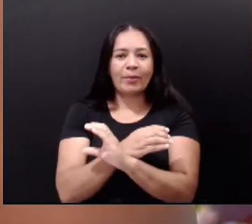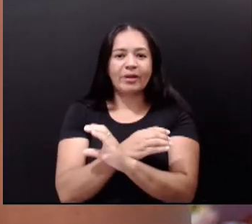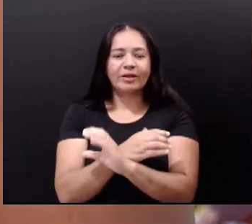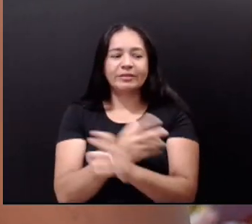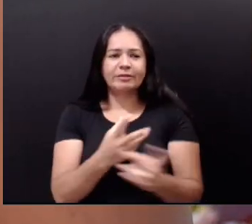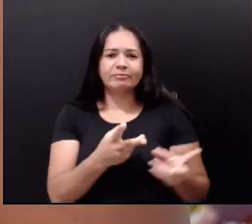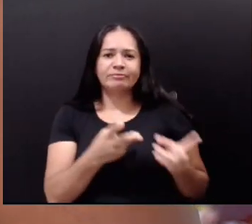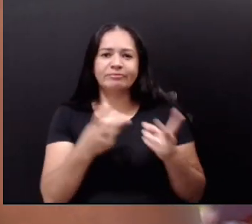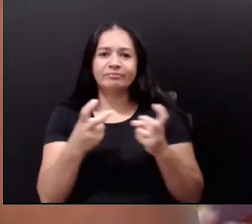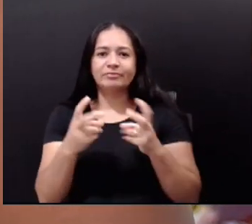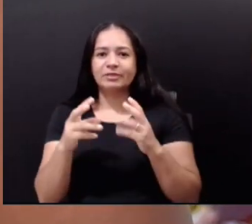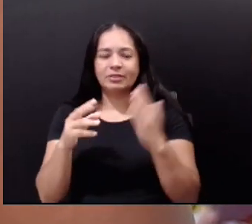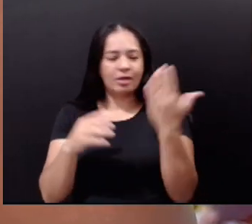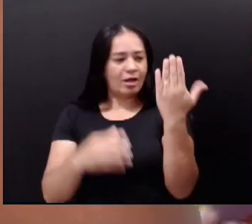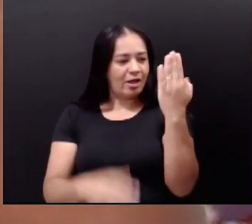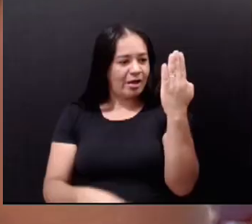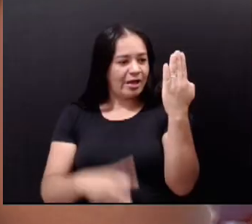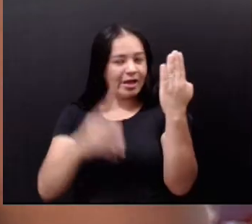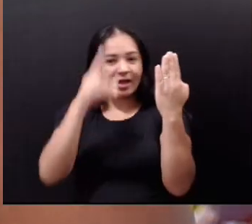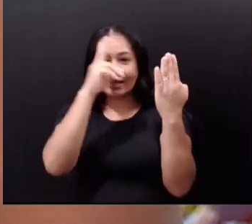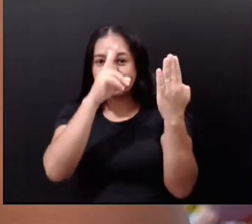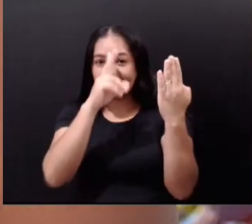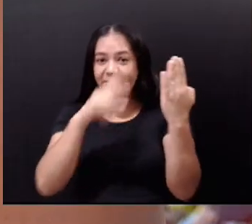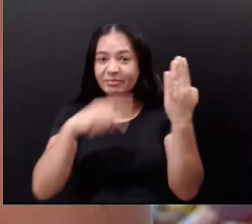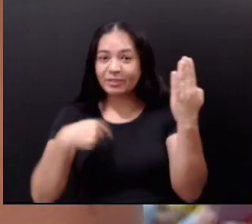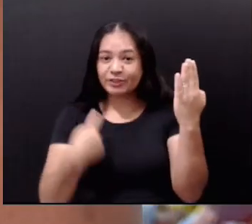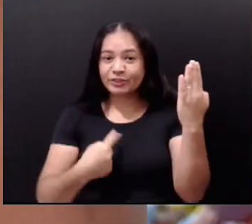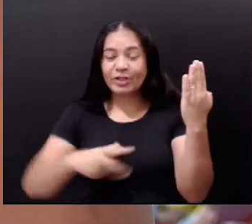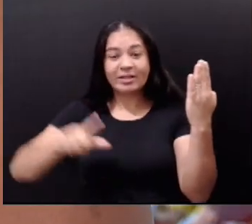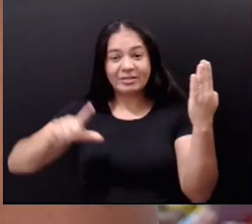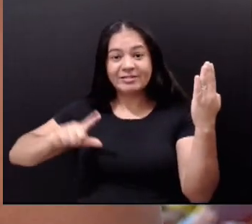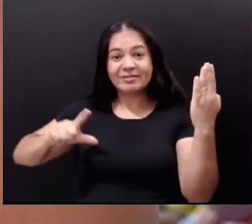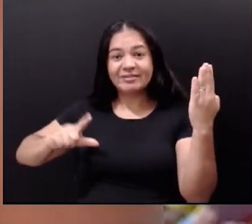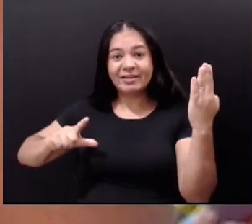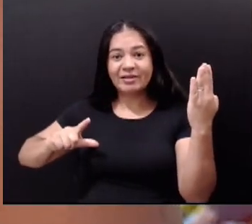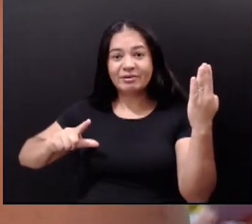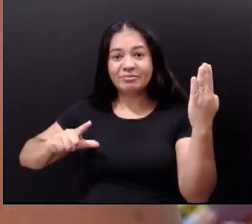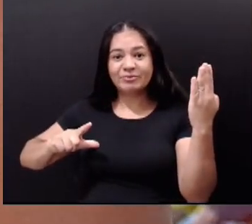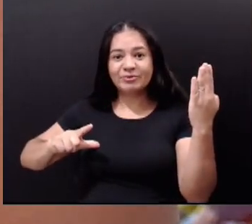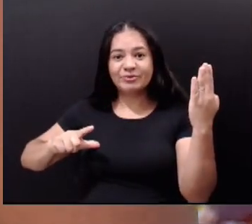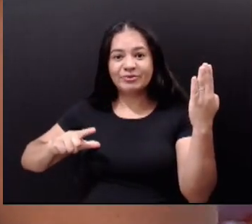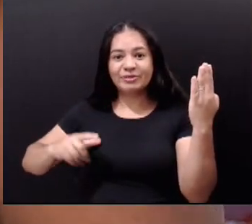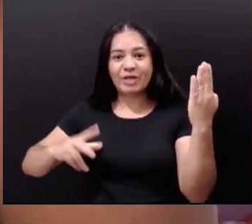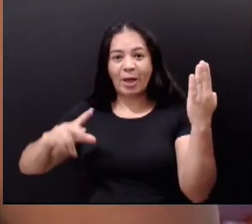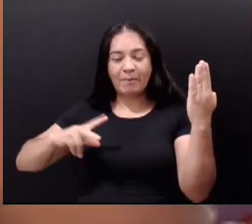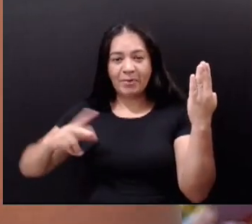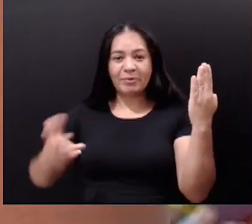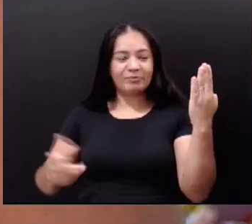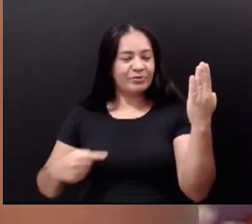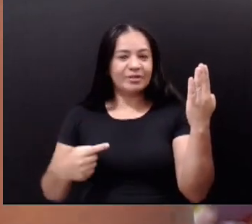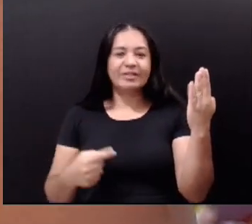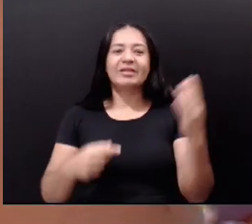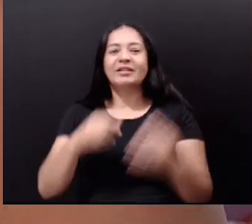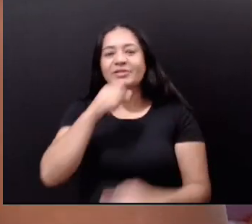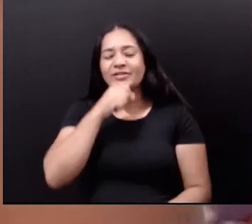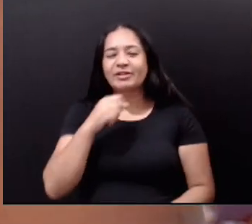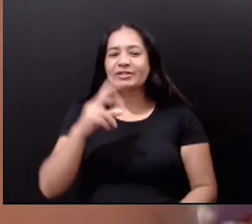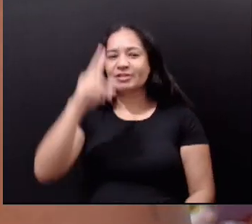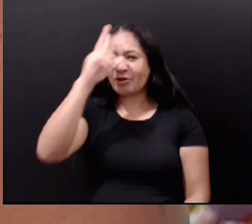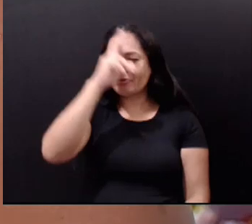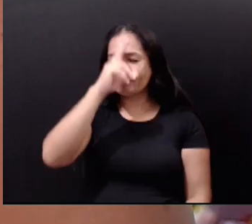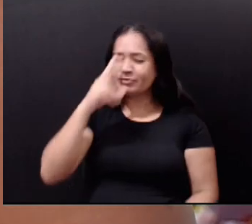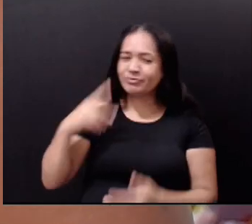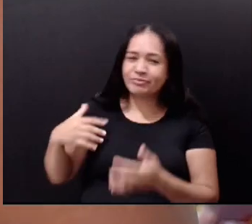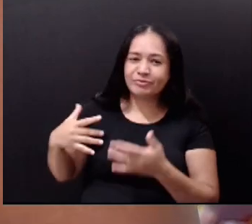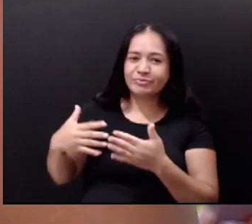espelho e lembrar que a gente também carrega uma história, né? E no caso das pessoas idosas, uma história bem longa, com muitas vivências, é pra gente começar